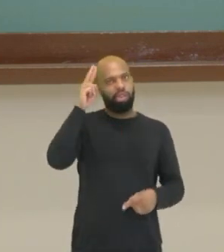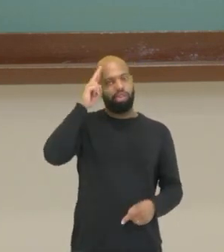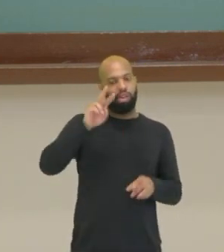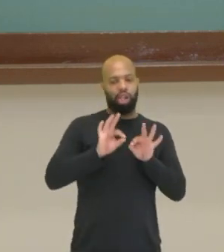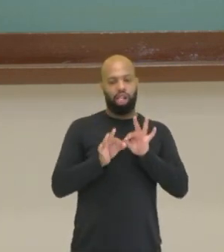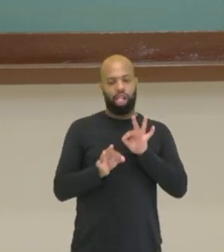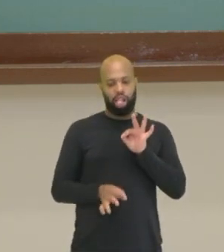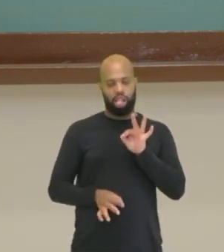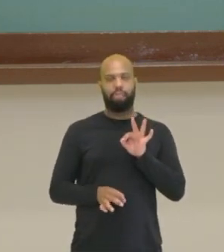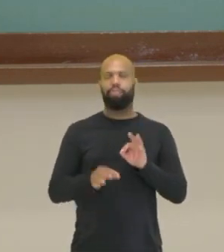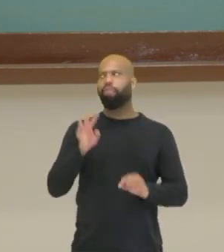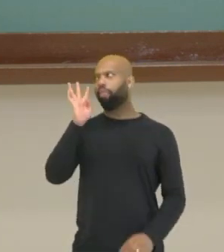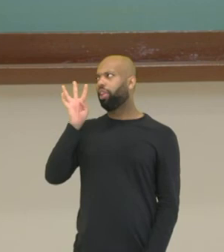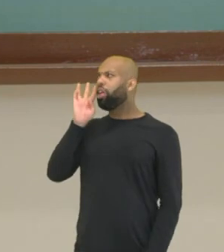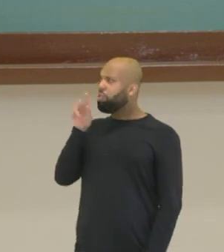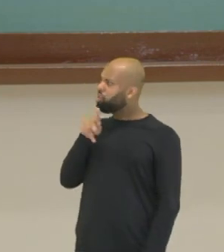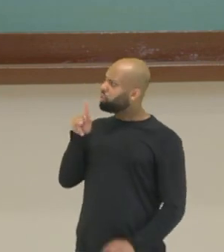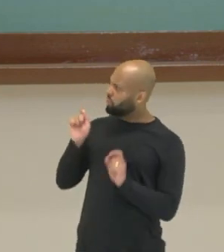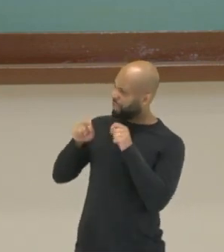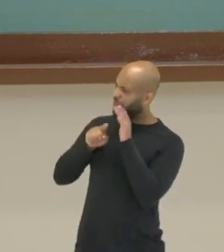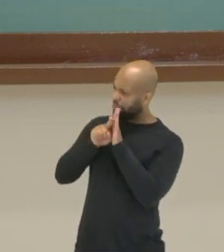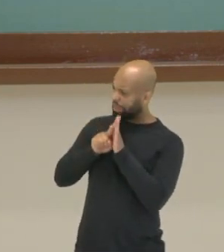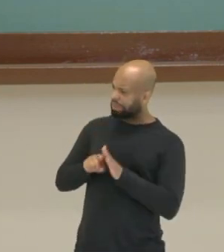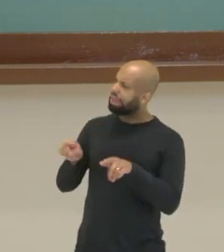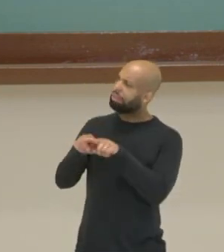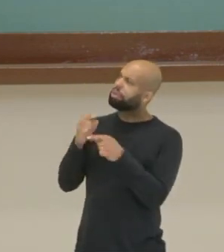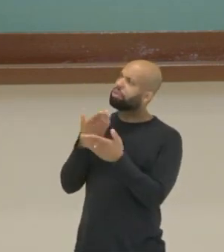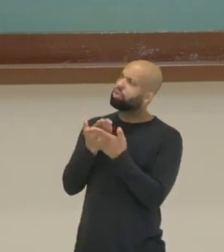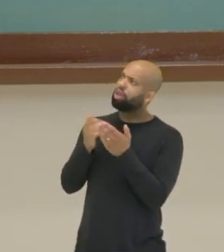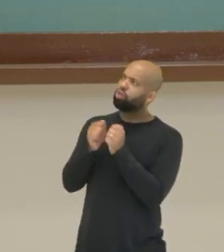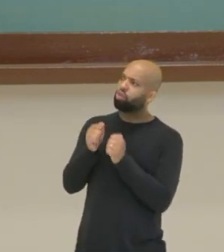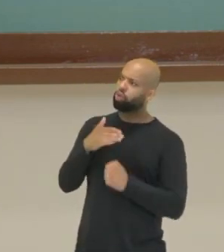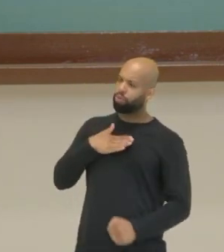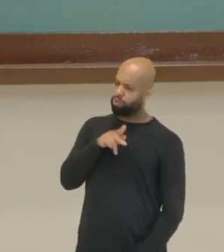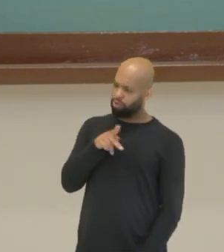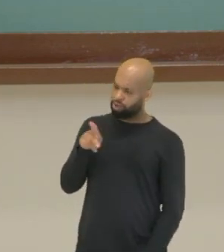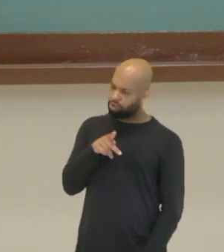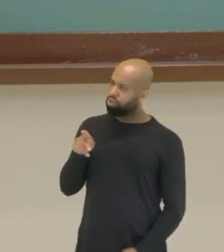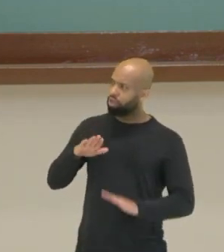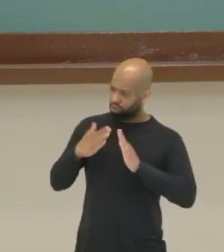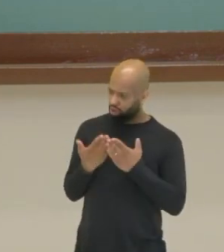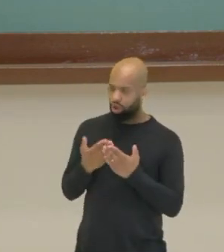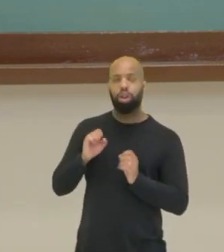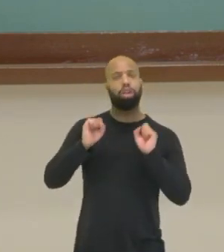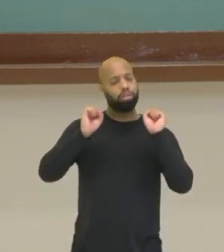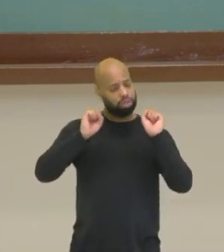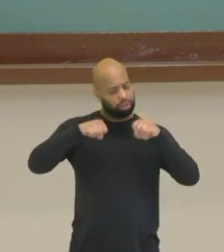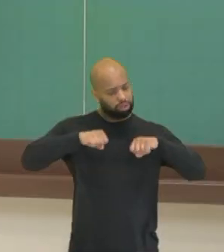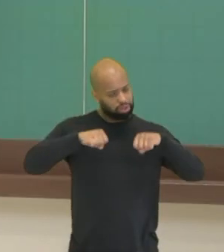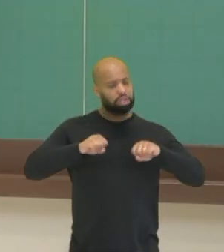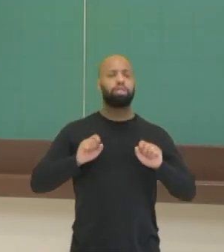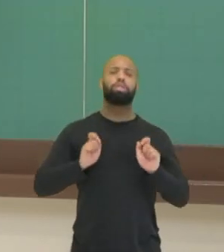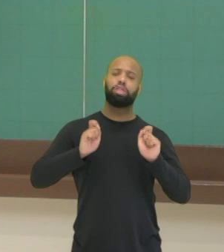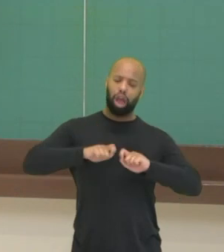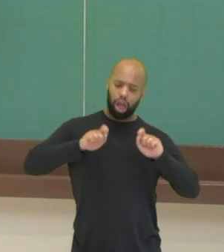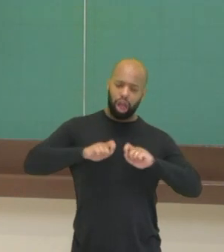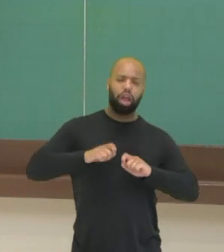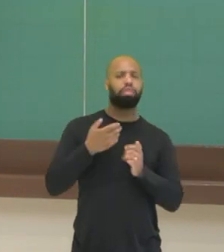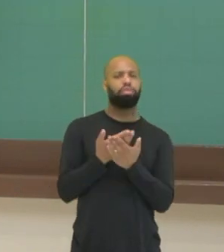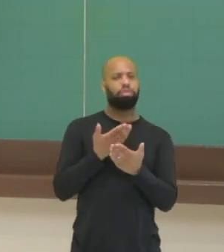muito legal. Professor, dá pra gente pesquisar? Dá pra gente estudar junto com o nosso professor? Com certeza. Dá pra vocês continuarem esse